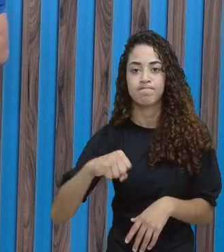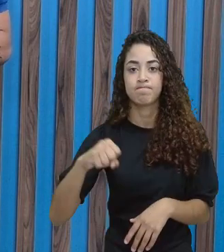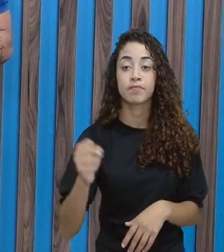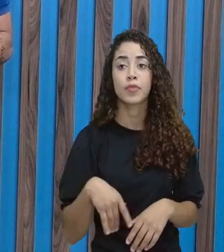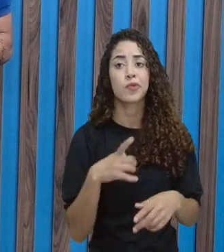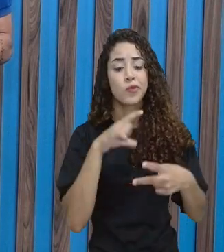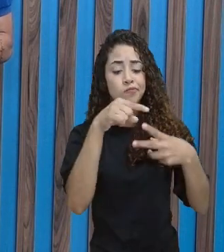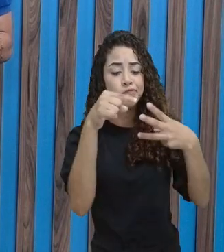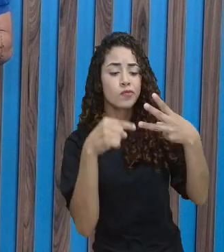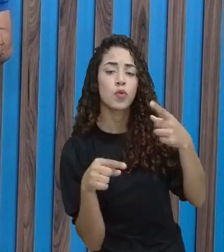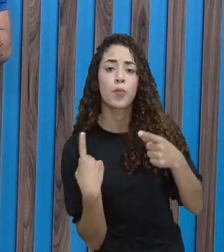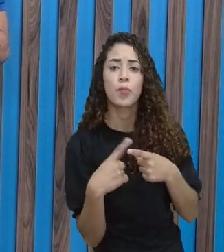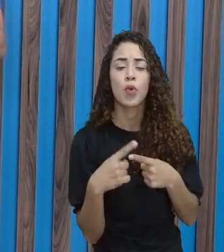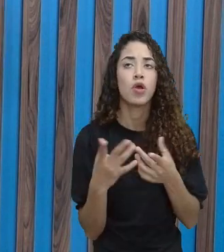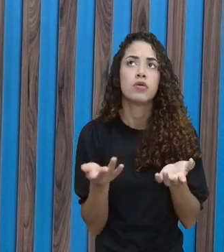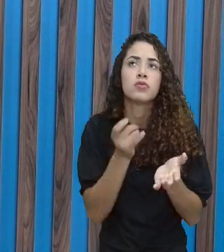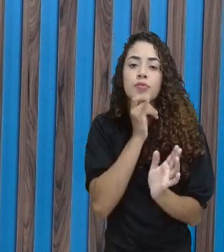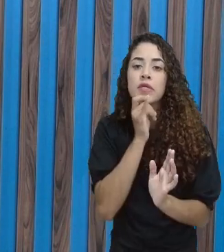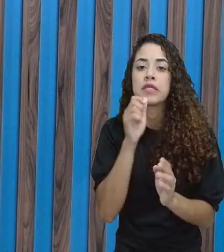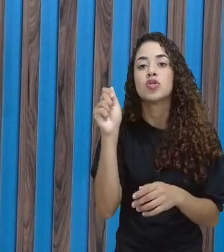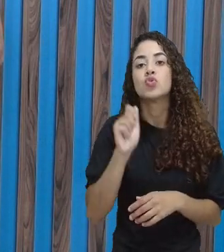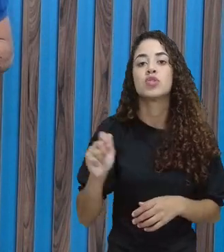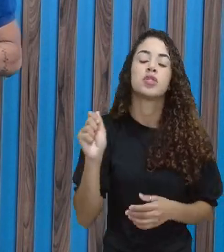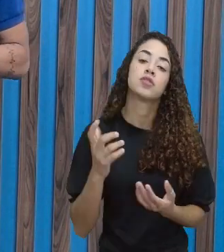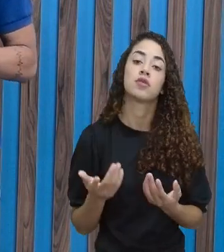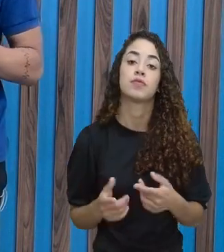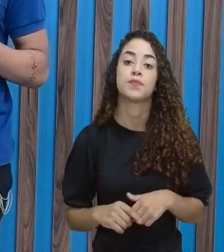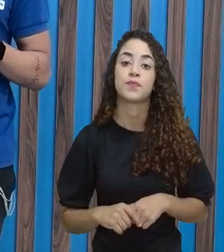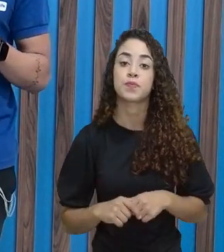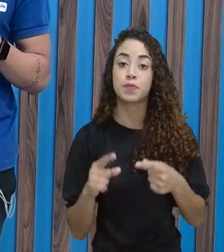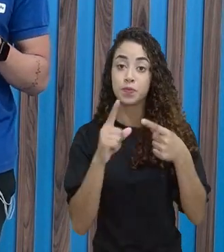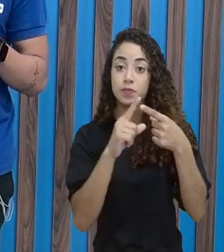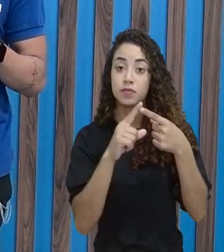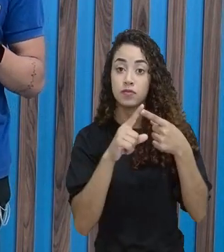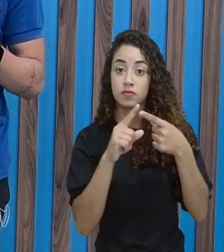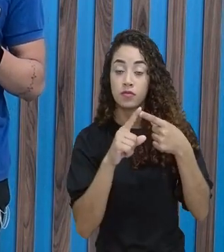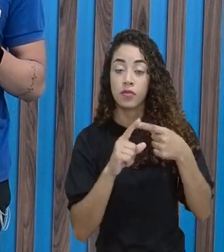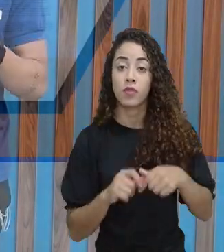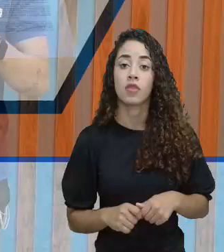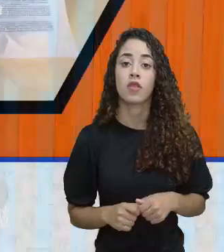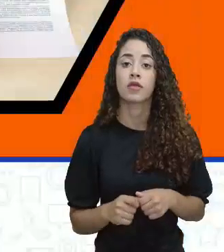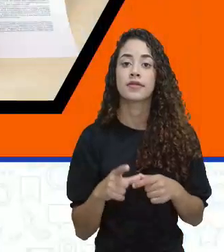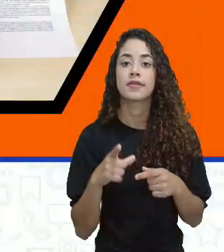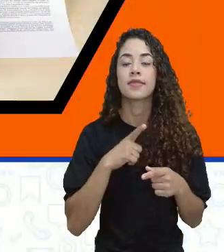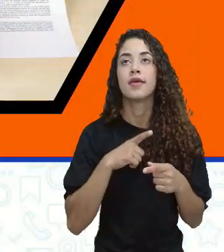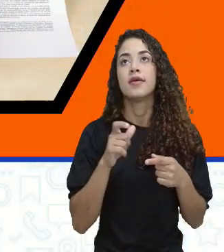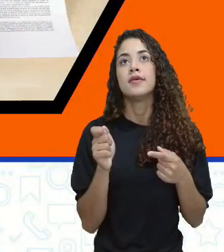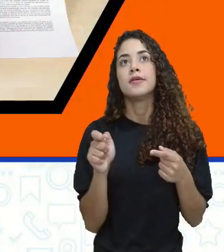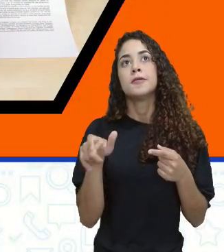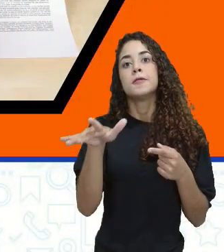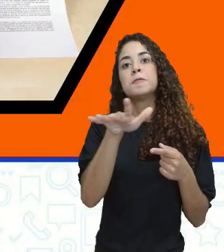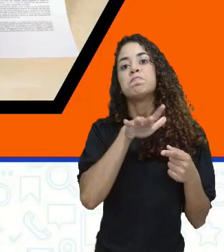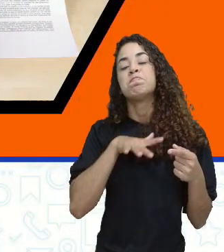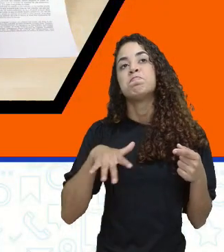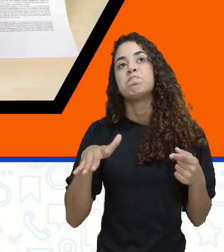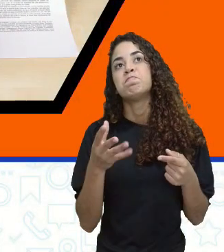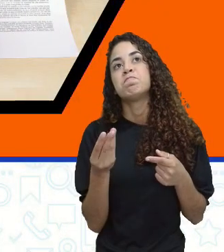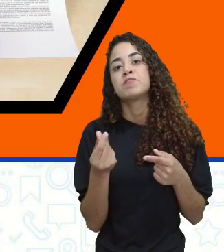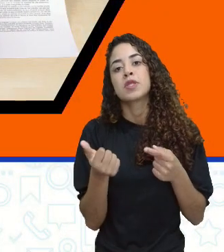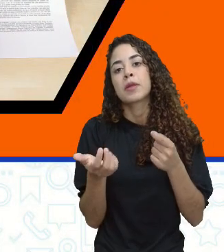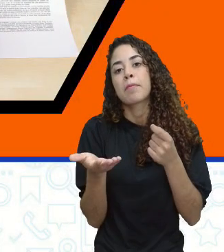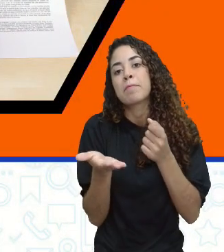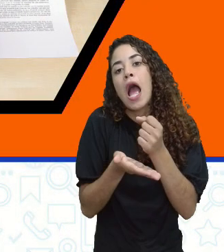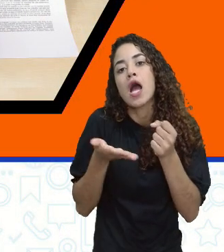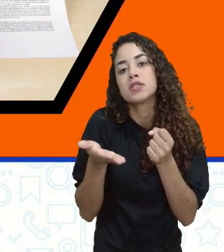3 esferas por quê? Por exemplo, a associação, a gente tem aí numa esfera mais